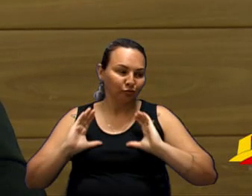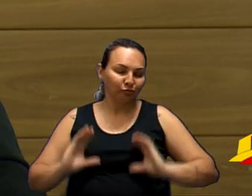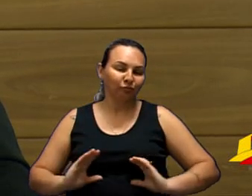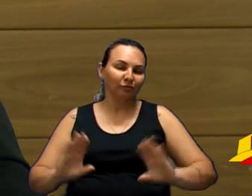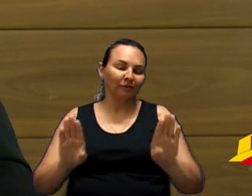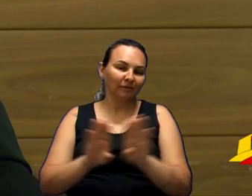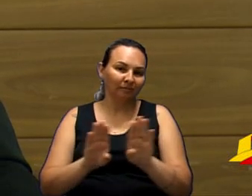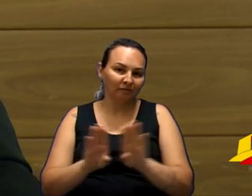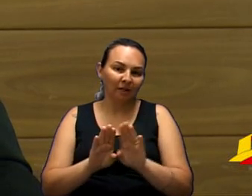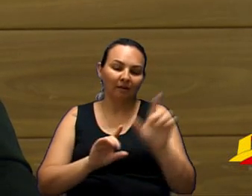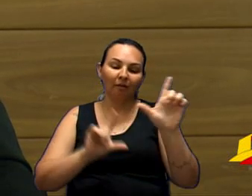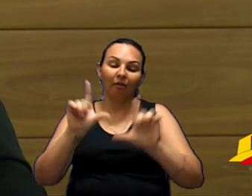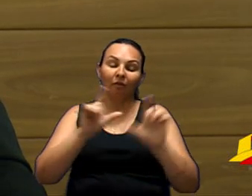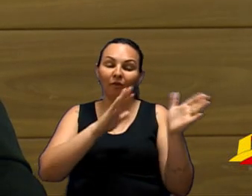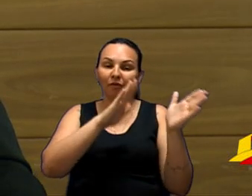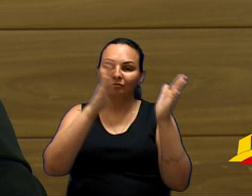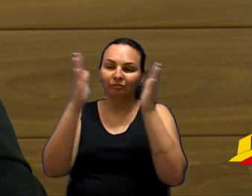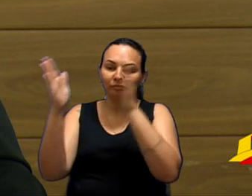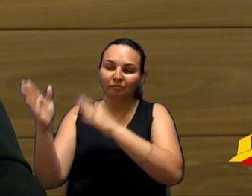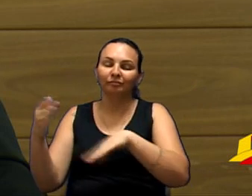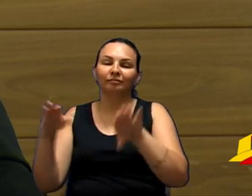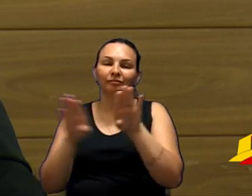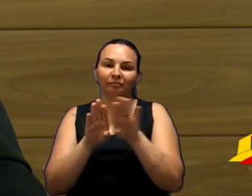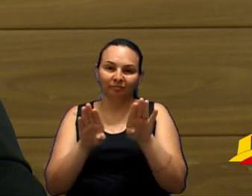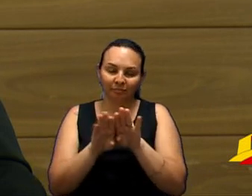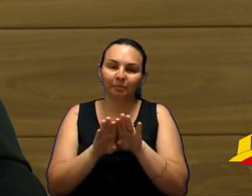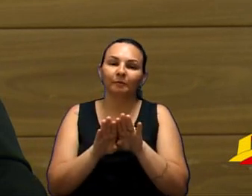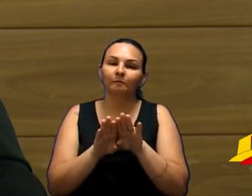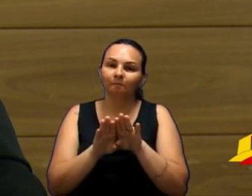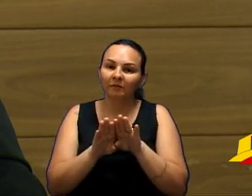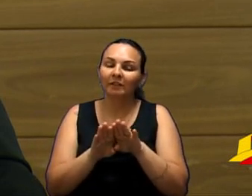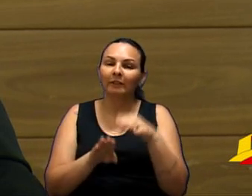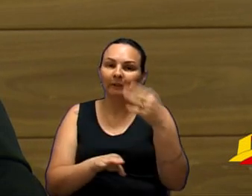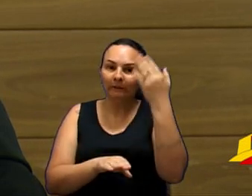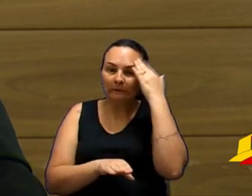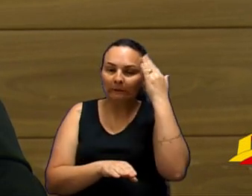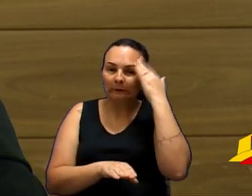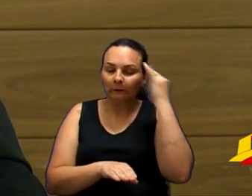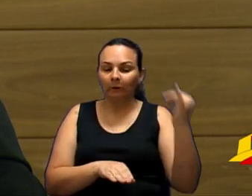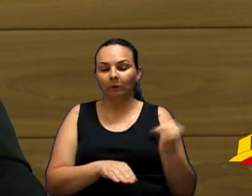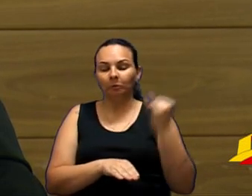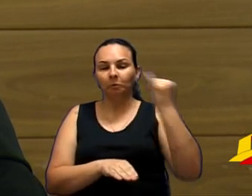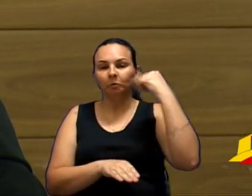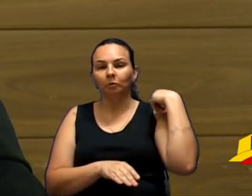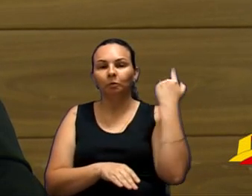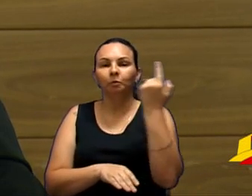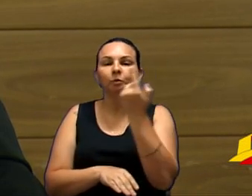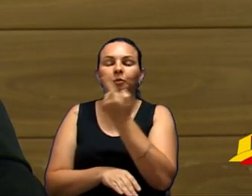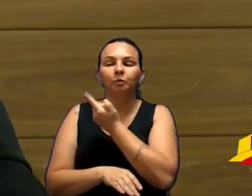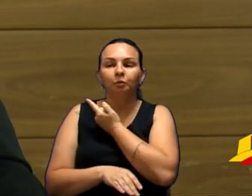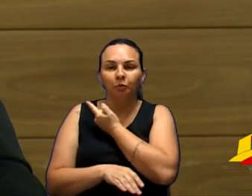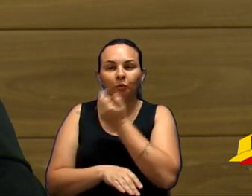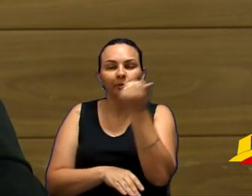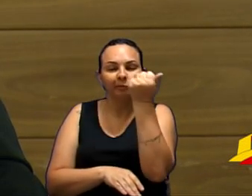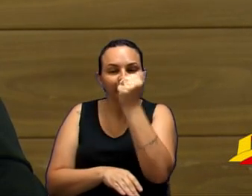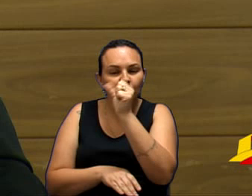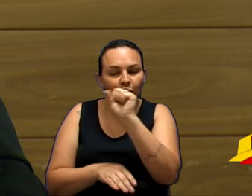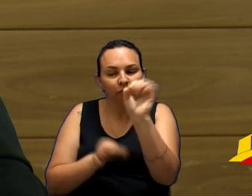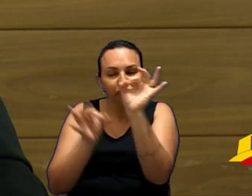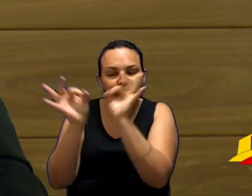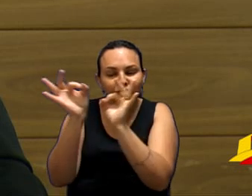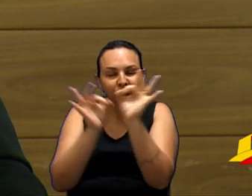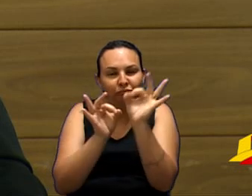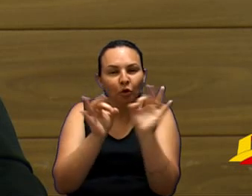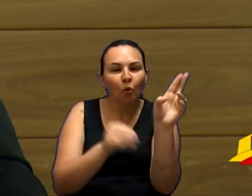acompanhando a gente na tv câmara é e saber que a importância de nós enquanto sociedade organizada realmente começar a